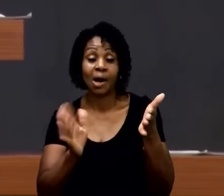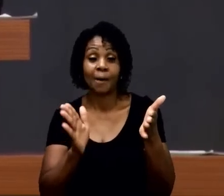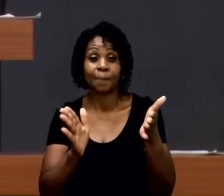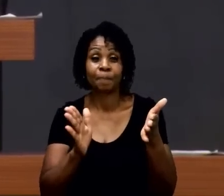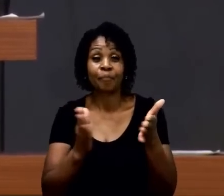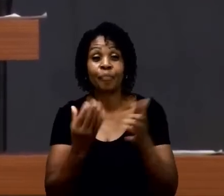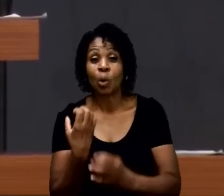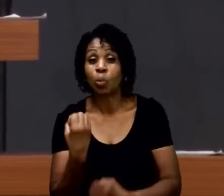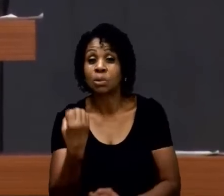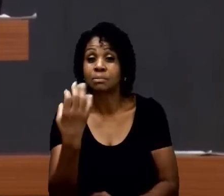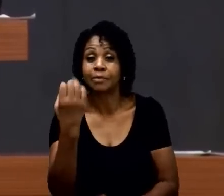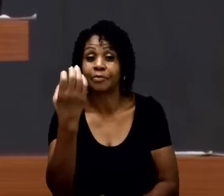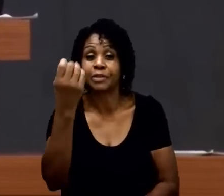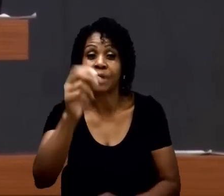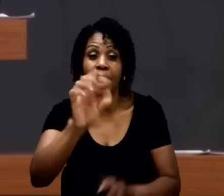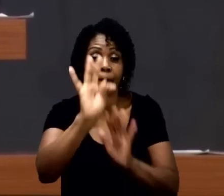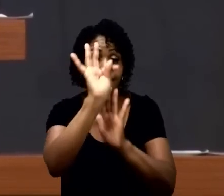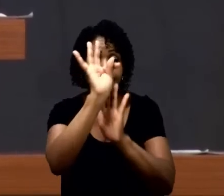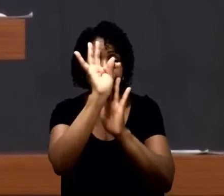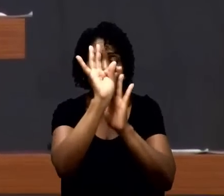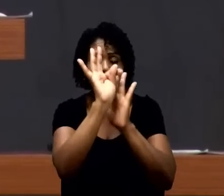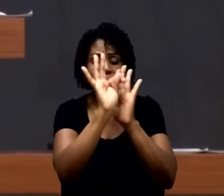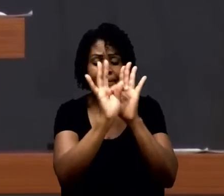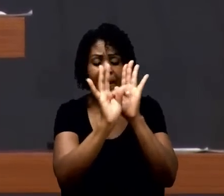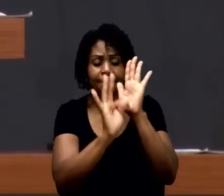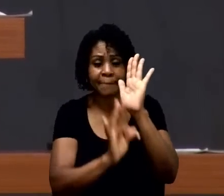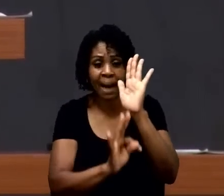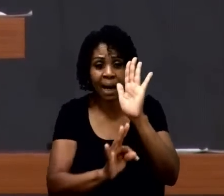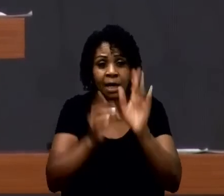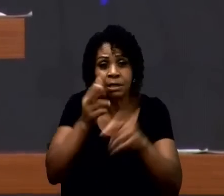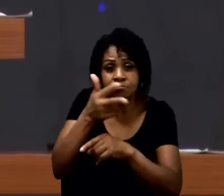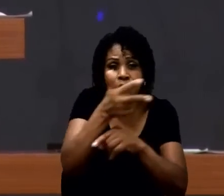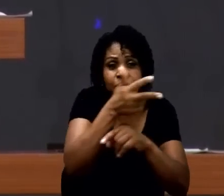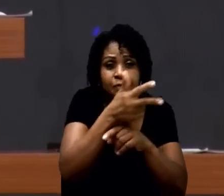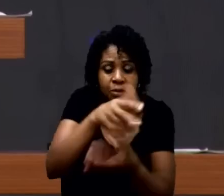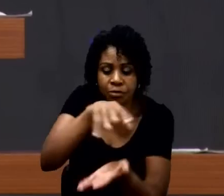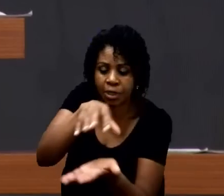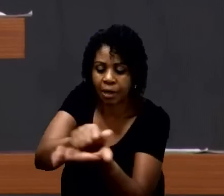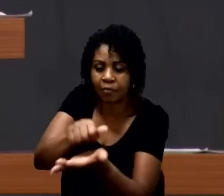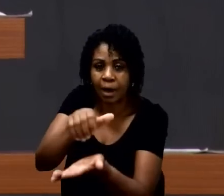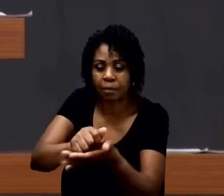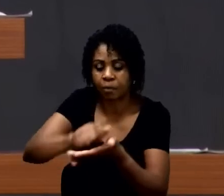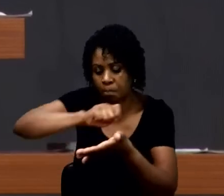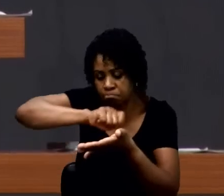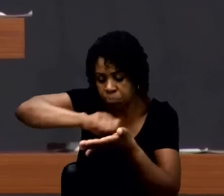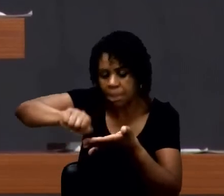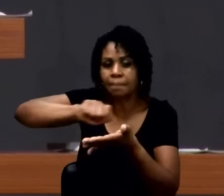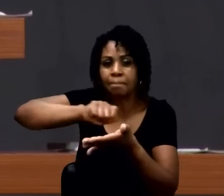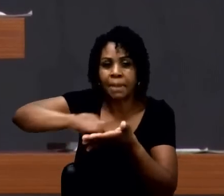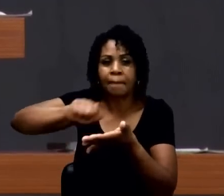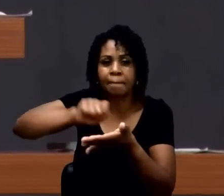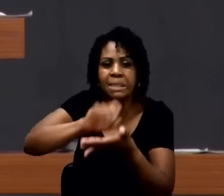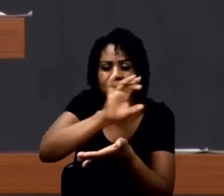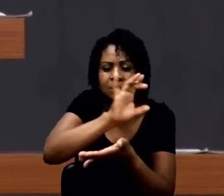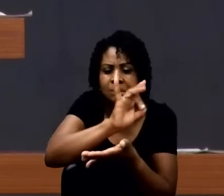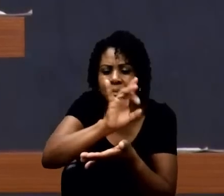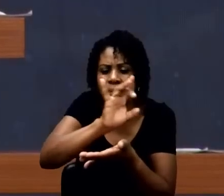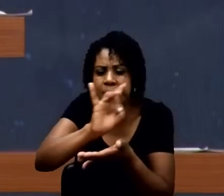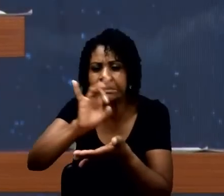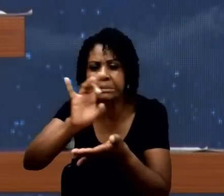eu tenho que viajar e eu tenho uma lista de vídeos para gravar, eu vou ali riscando. Eu faço cada um com,